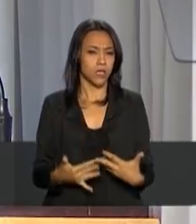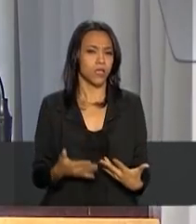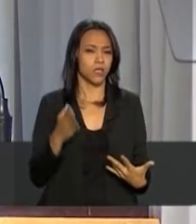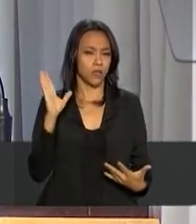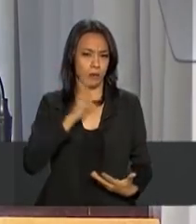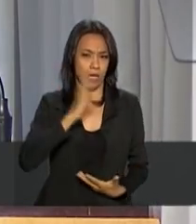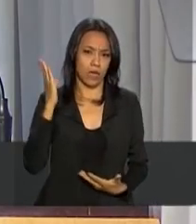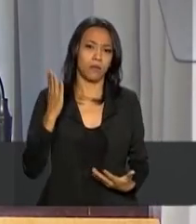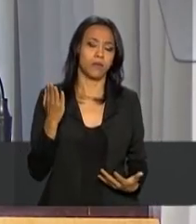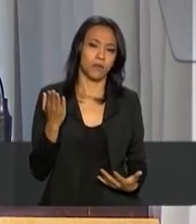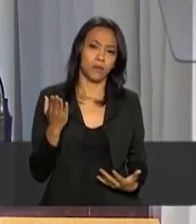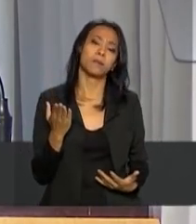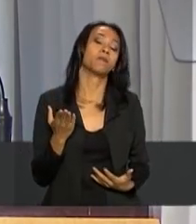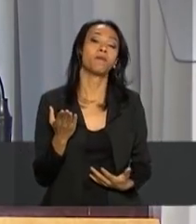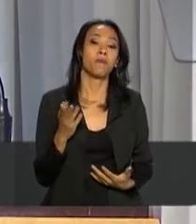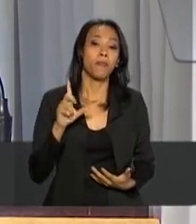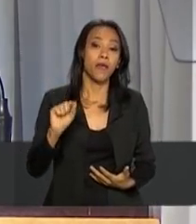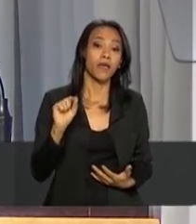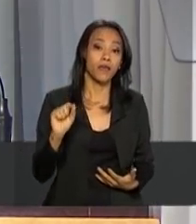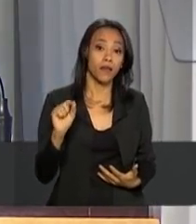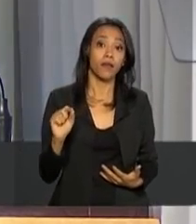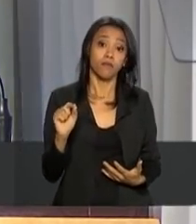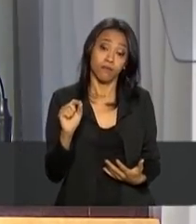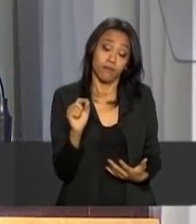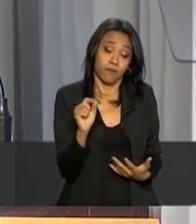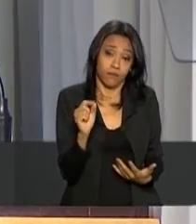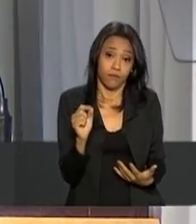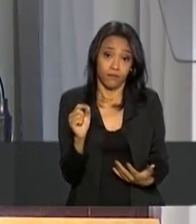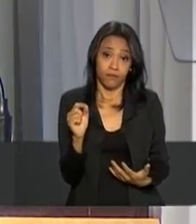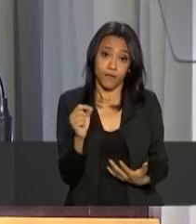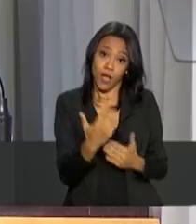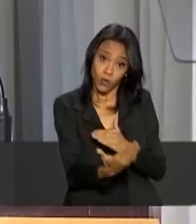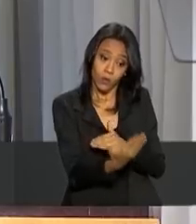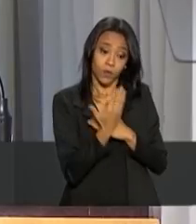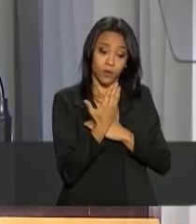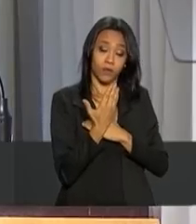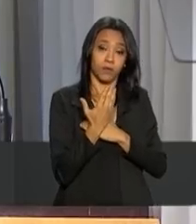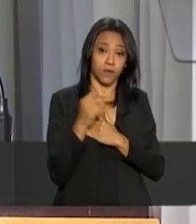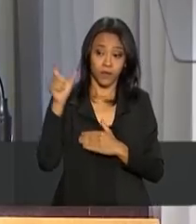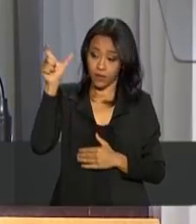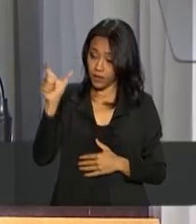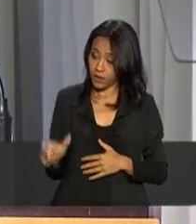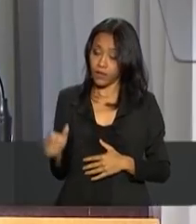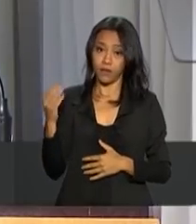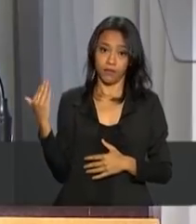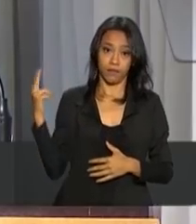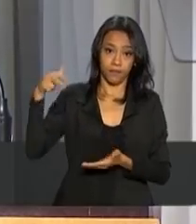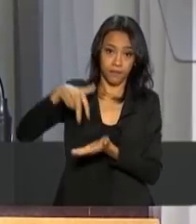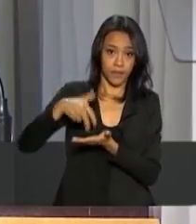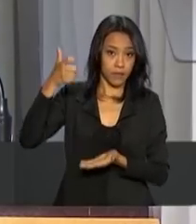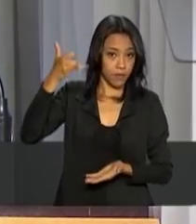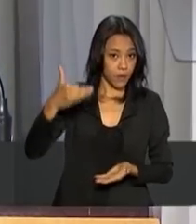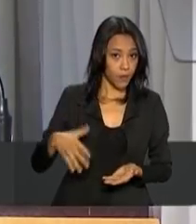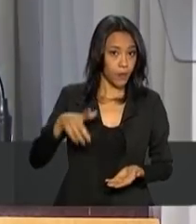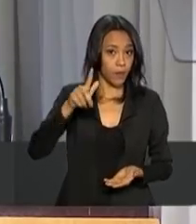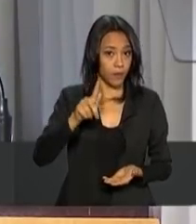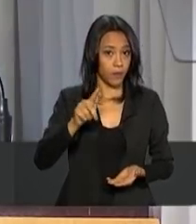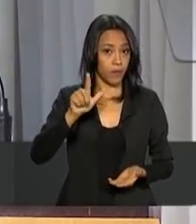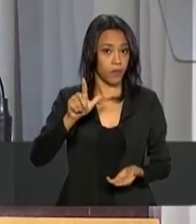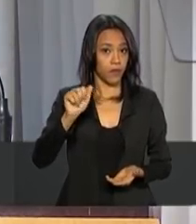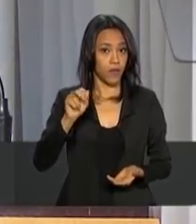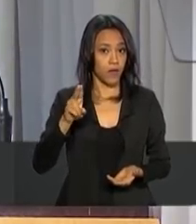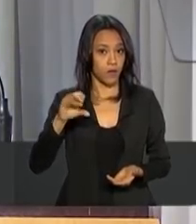rapidamente, não é? É que permitiram isto que o Glaucio aqui colocou. A inflação, que estava